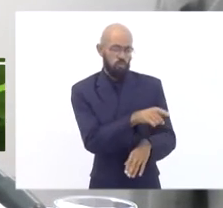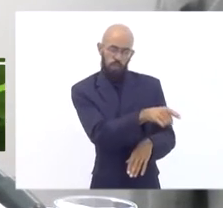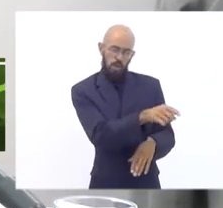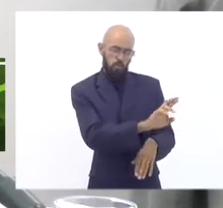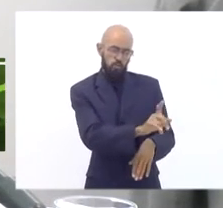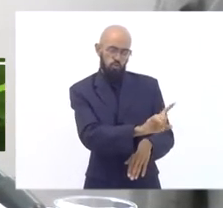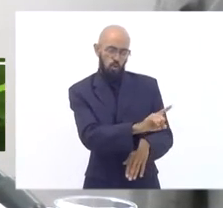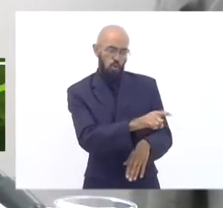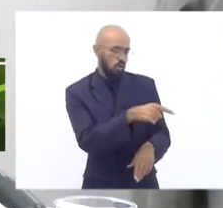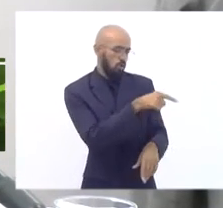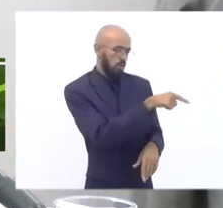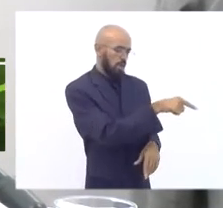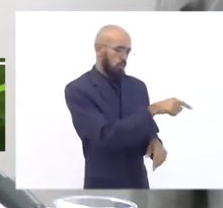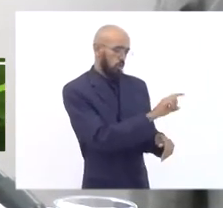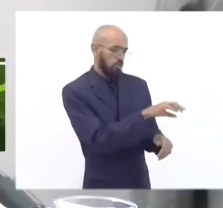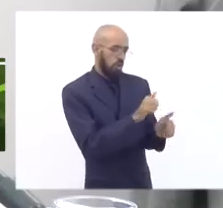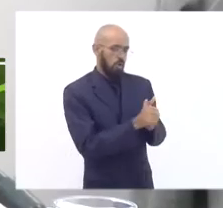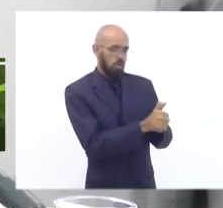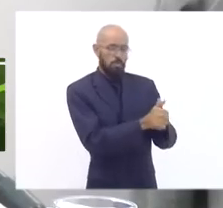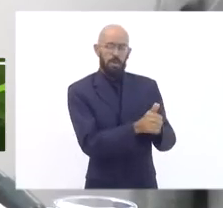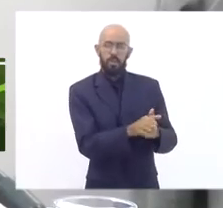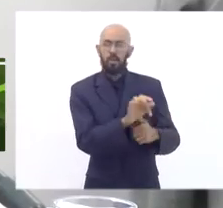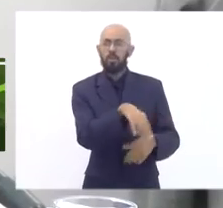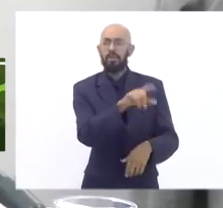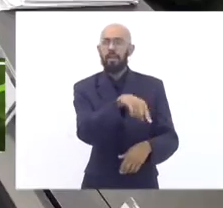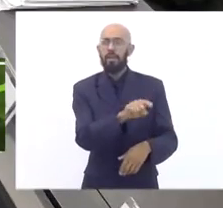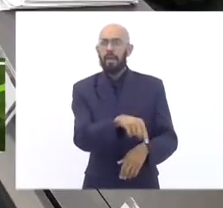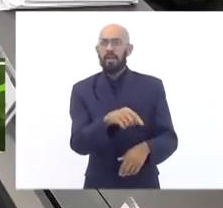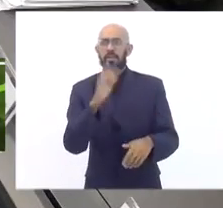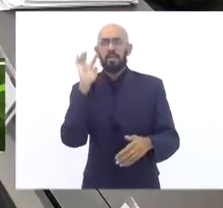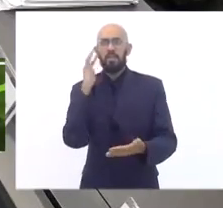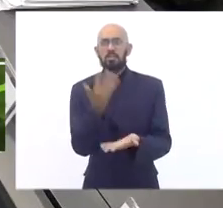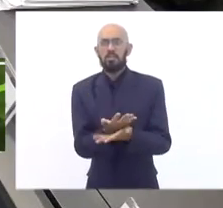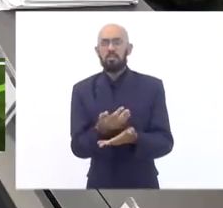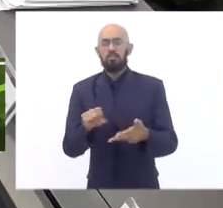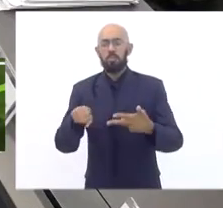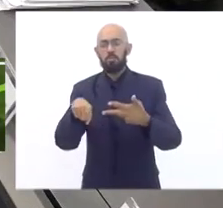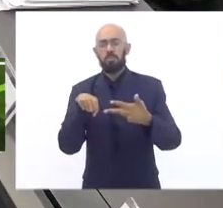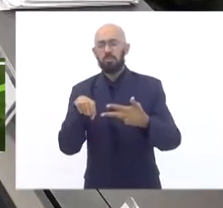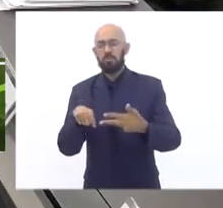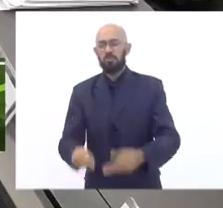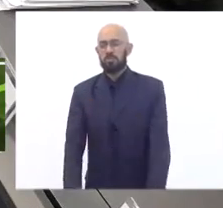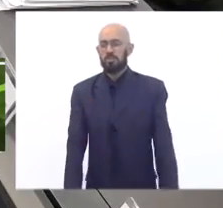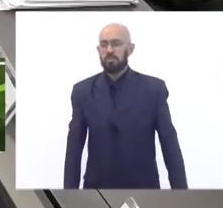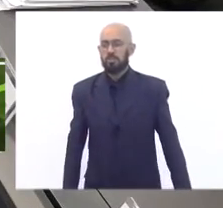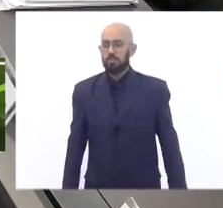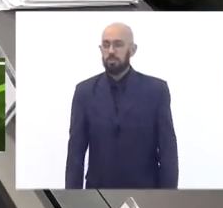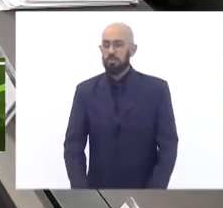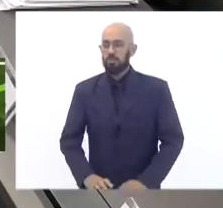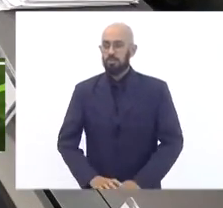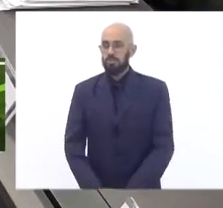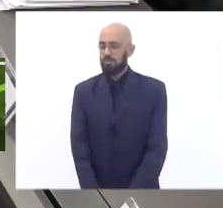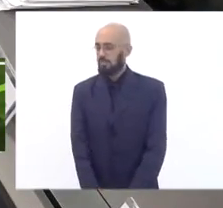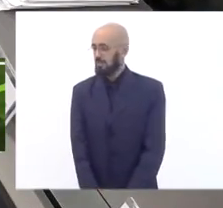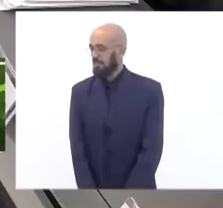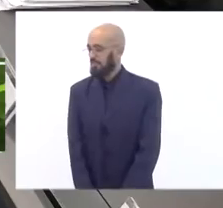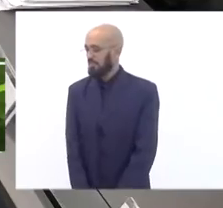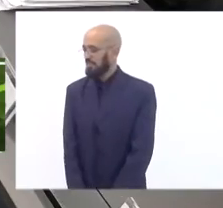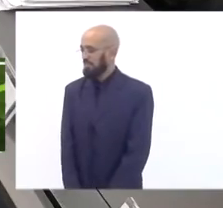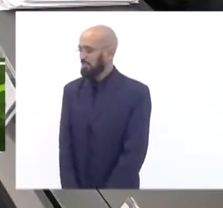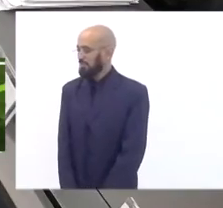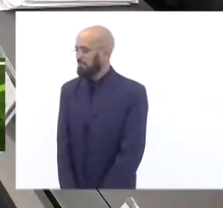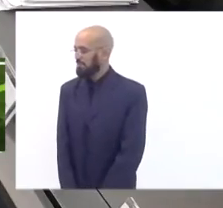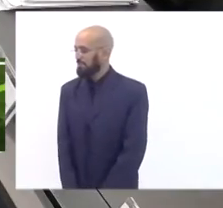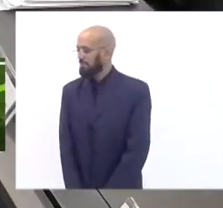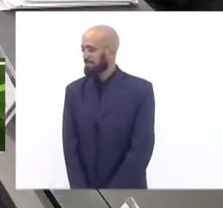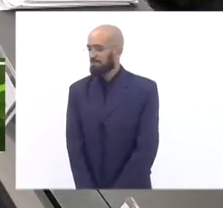acompanhando, nem a senhora que só acompanha. Quem decide pelo estado, pelo Poder Executivo? Quem toma decisões? Porque quem acompanha não toma decisão.